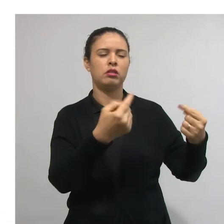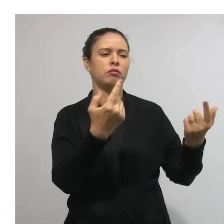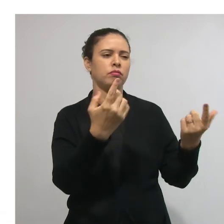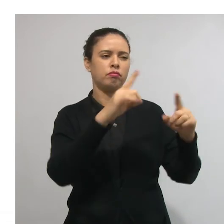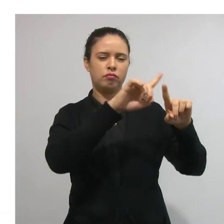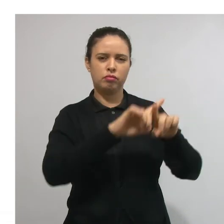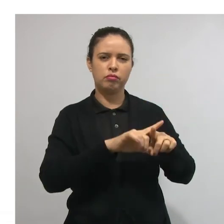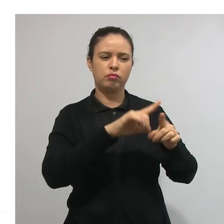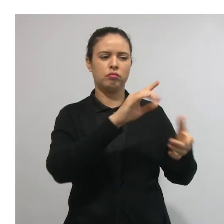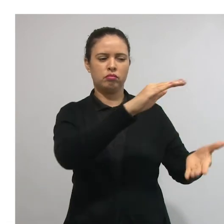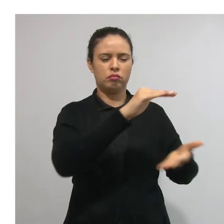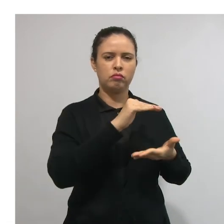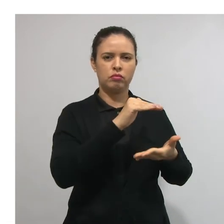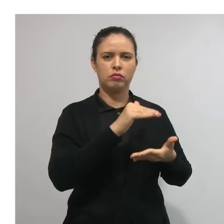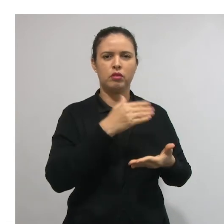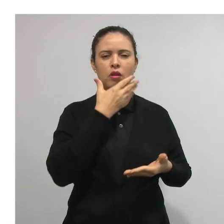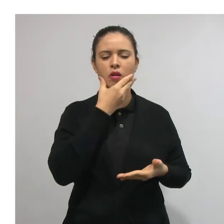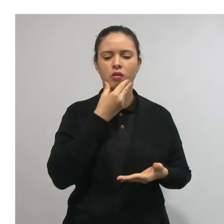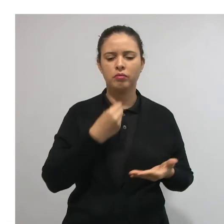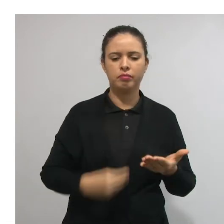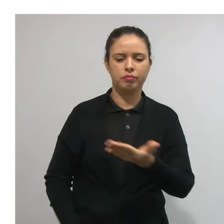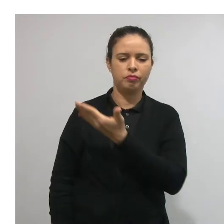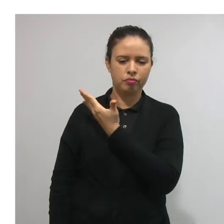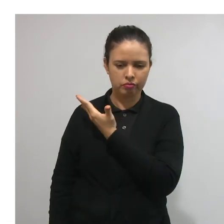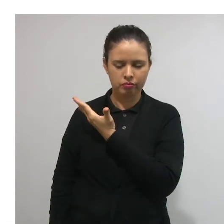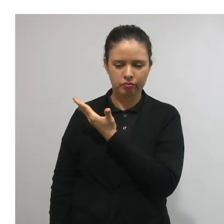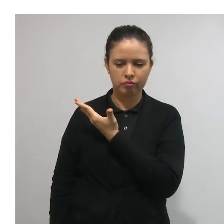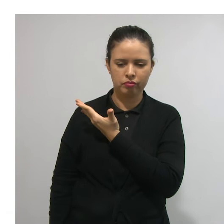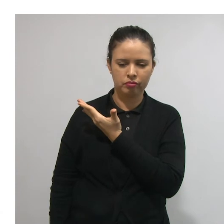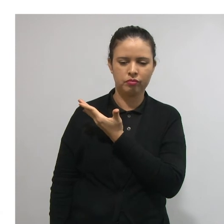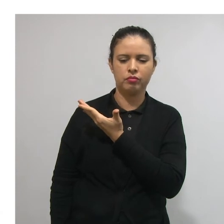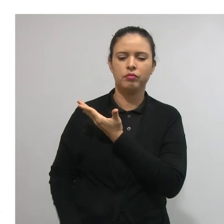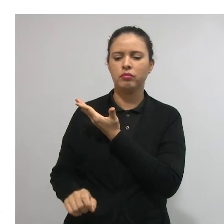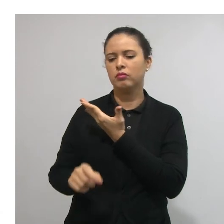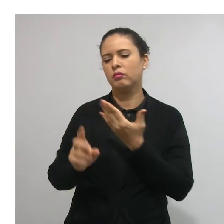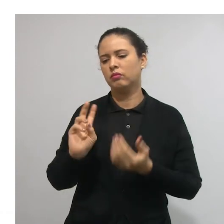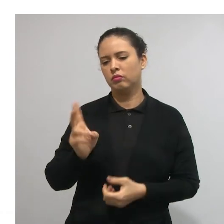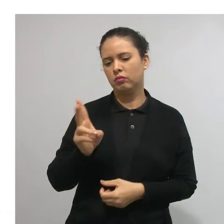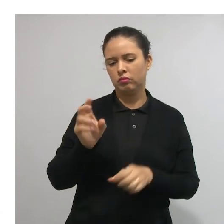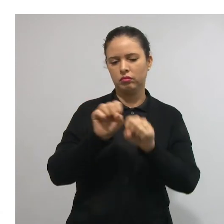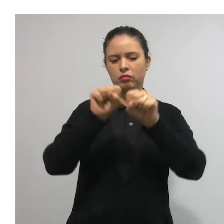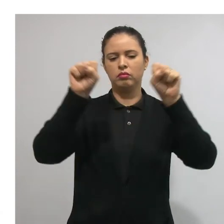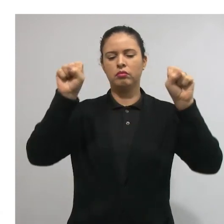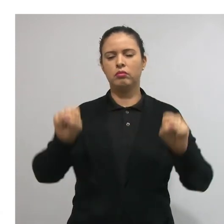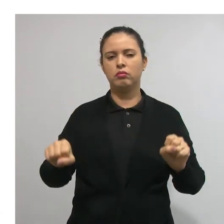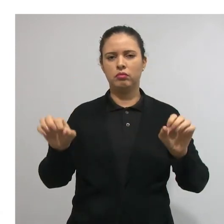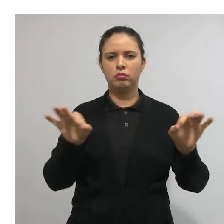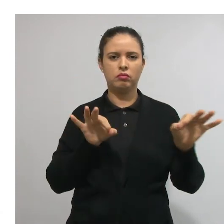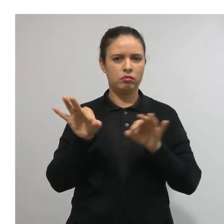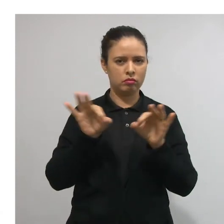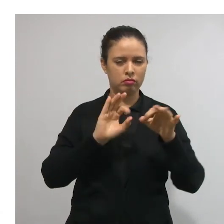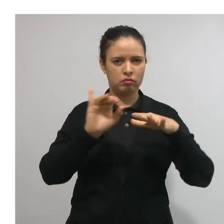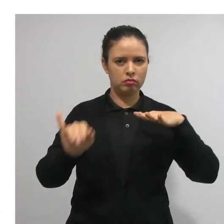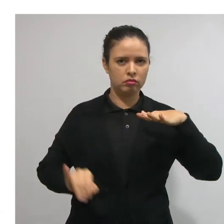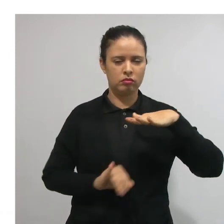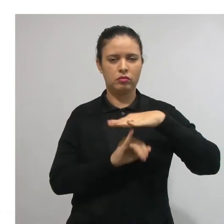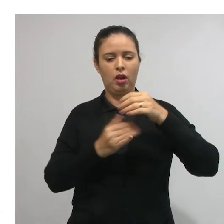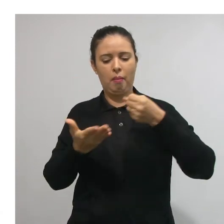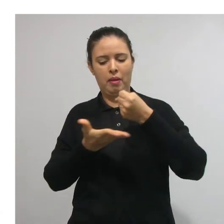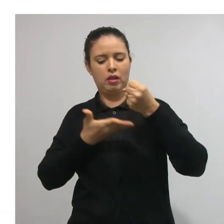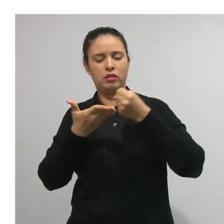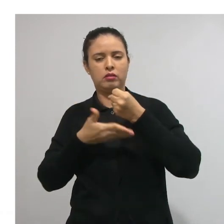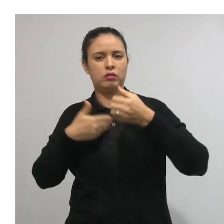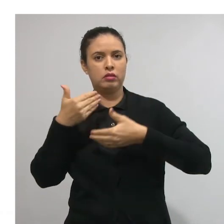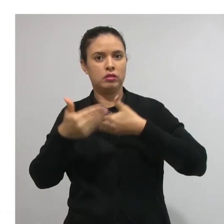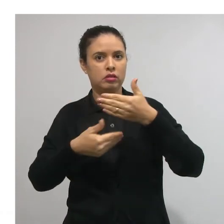tantos outros. Ó. Segundo Teixeira, olha aqui, ó, o funcionamento do sistema organizacional está baseado num